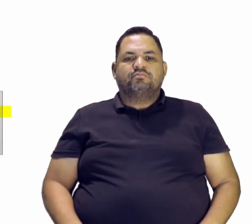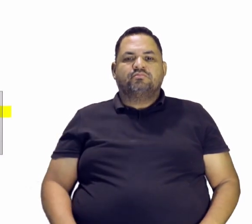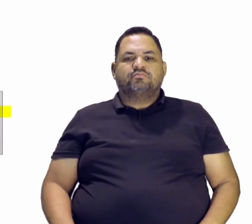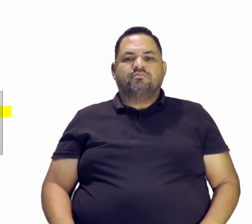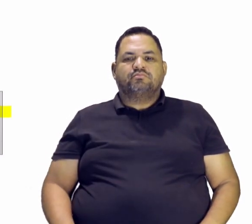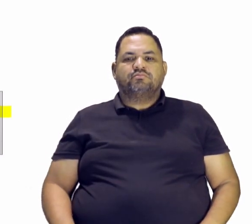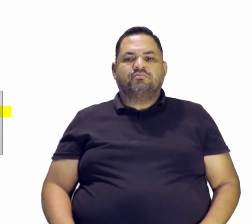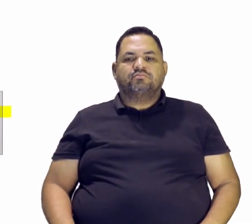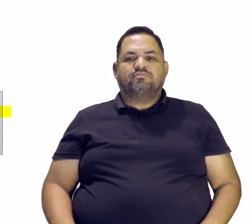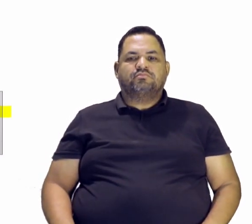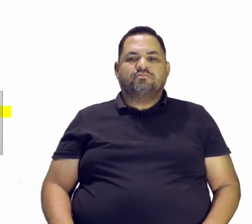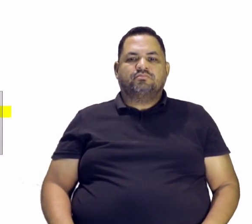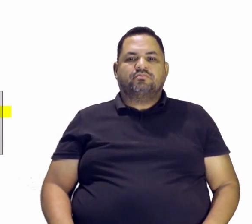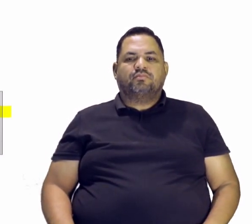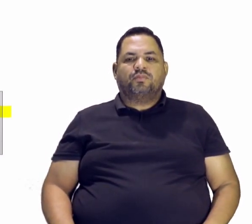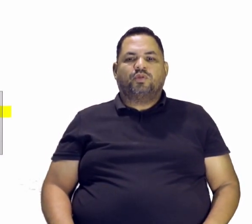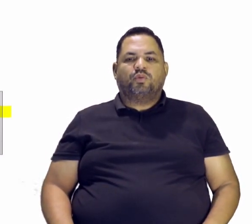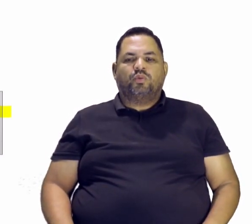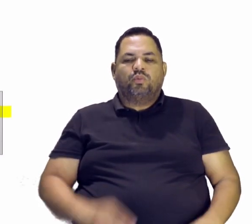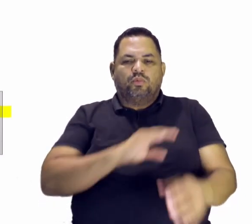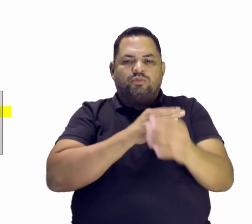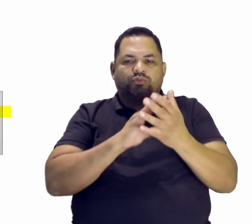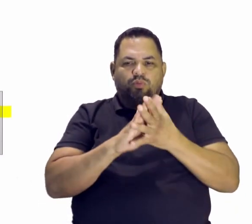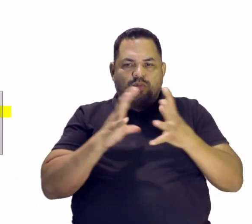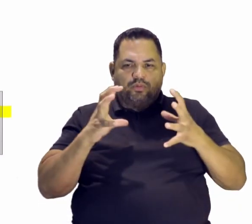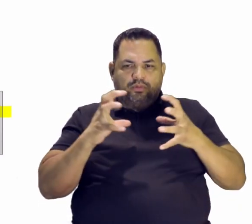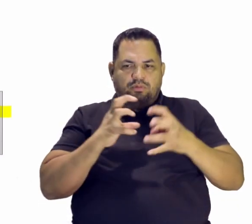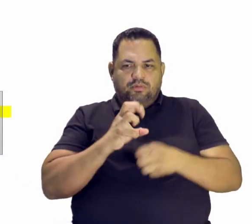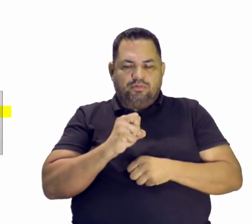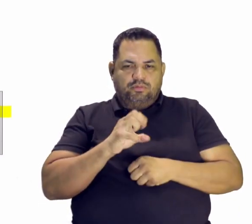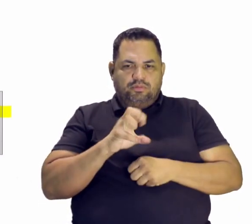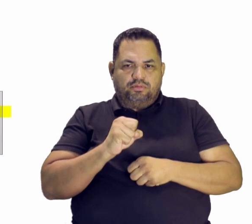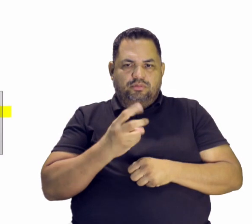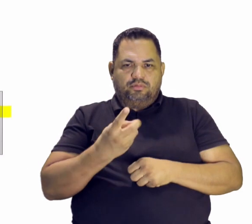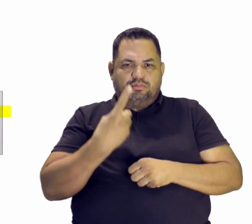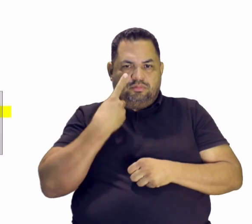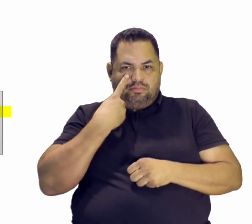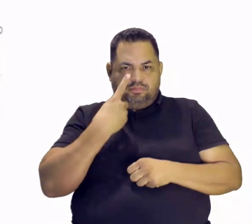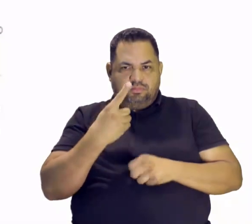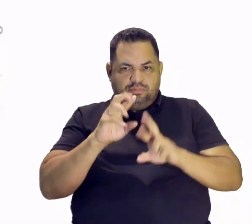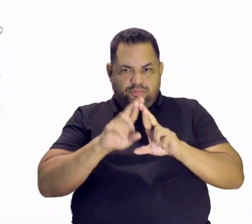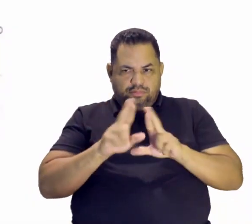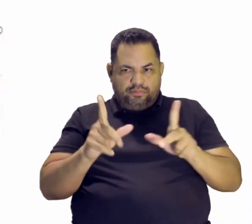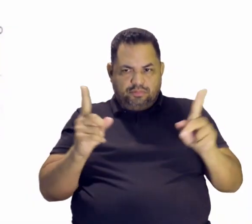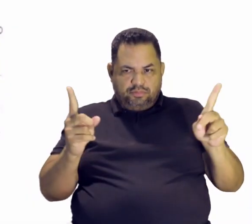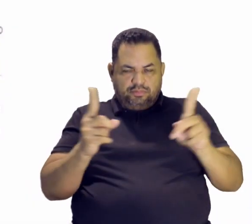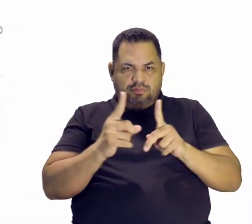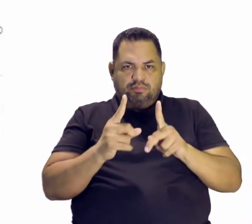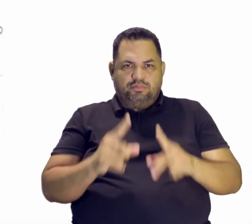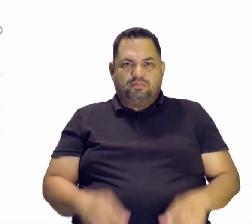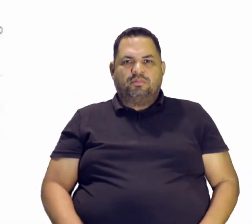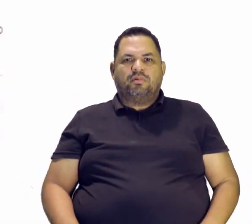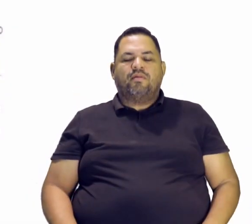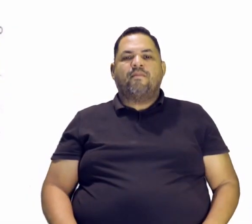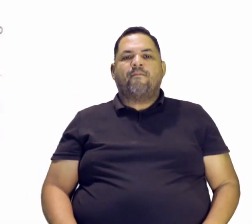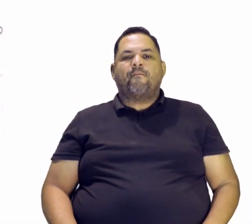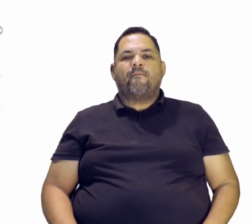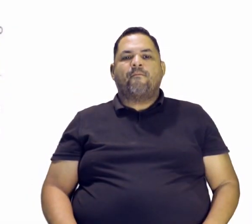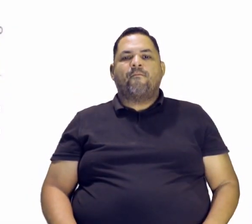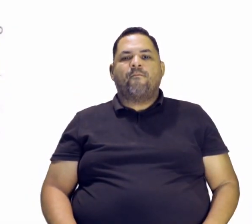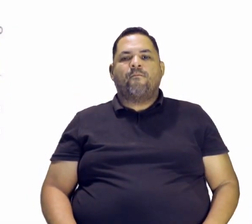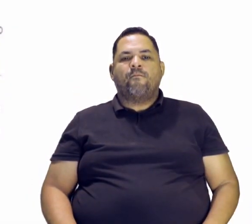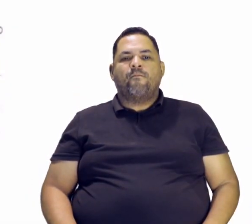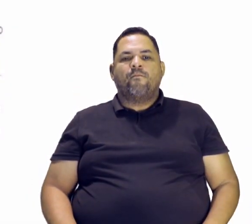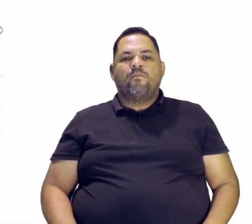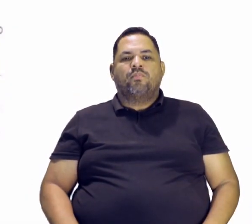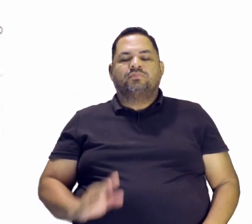um folículozinho de músculo contraído. Perceba a diferença de tamanho, tá? Então, nós temos aqui que é exatamente isso que eu demonstrei